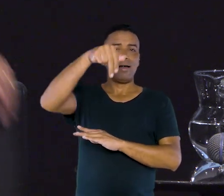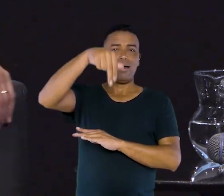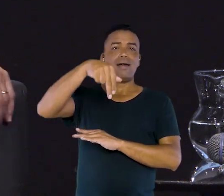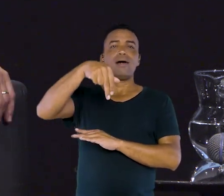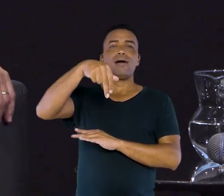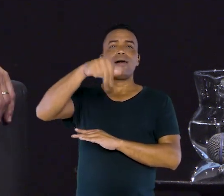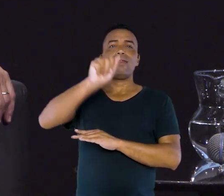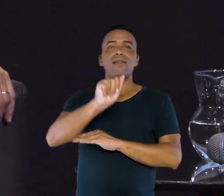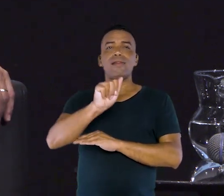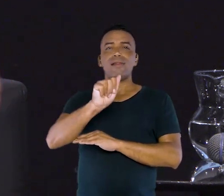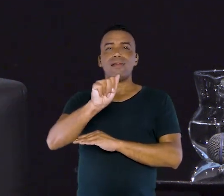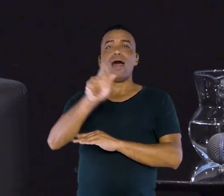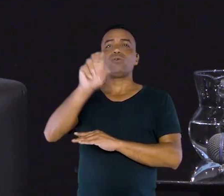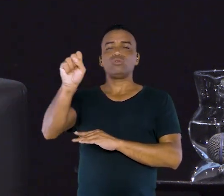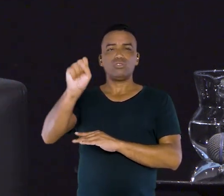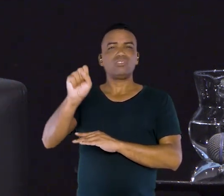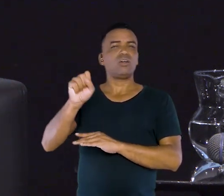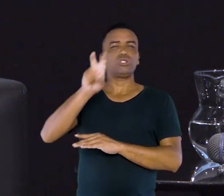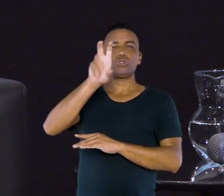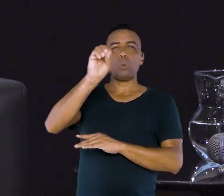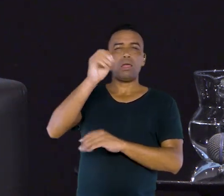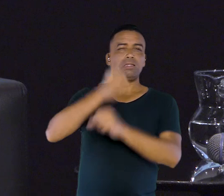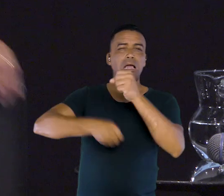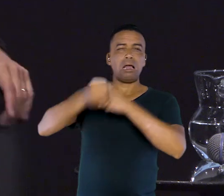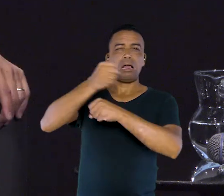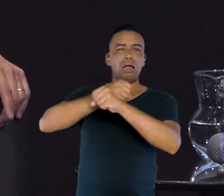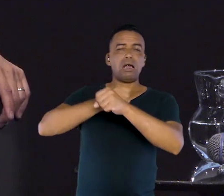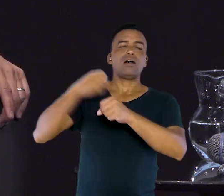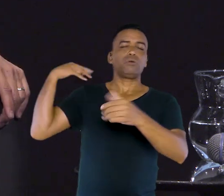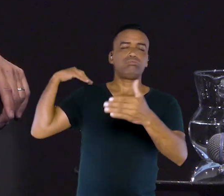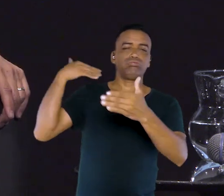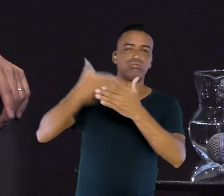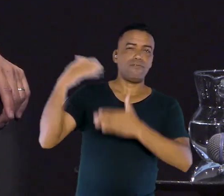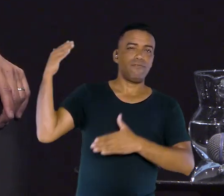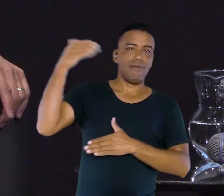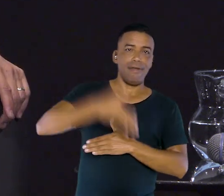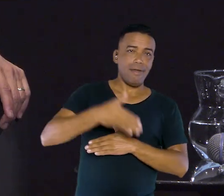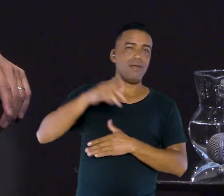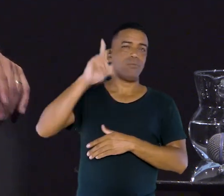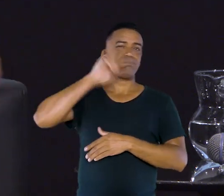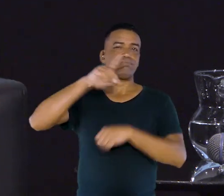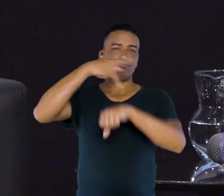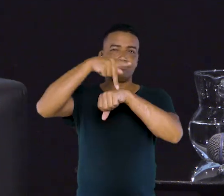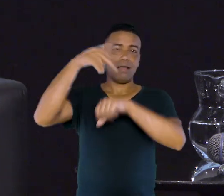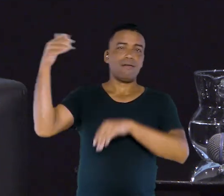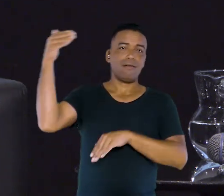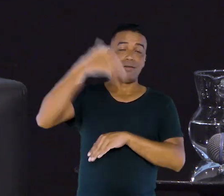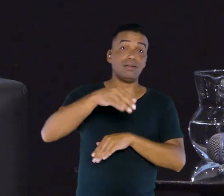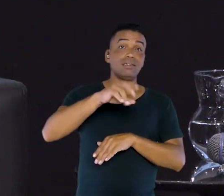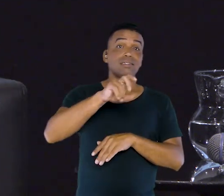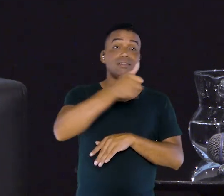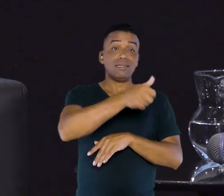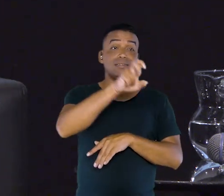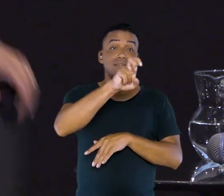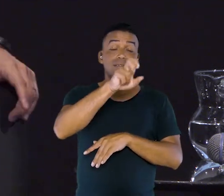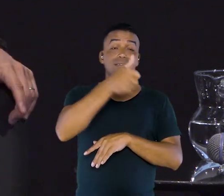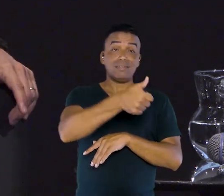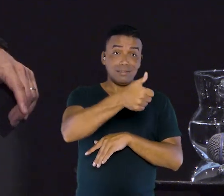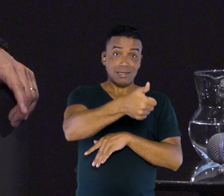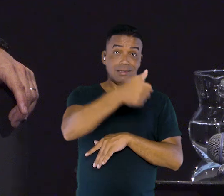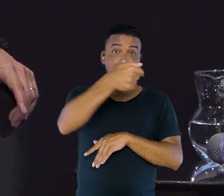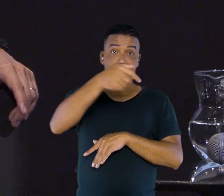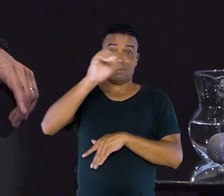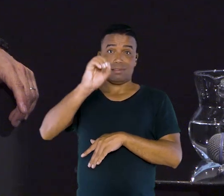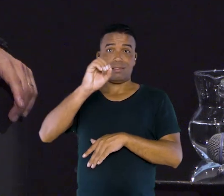vive aqui no Brasil há quase 50 anos e estuda a questão, né, da agricultura tradicional há muito tempo. Ele fala que cerca de 170